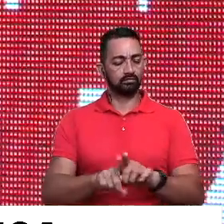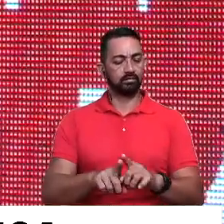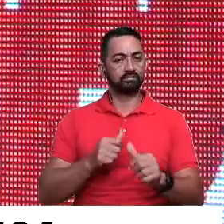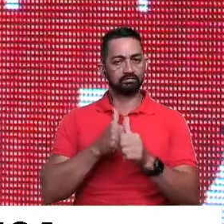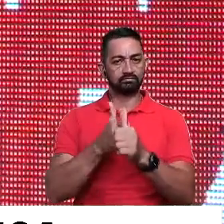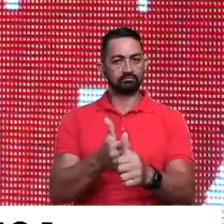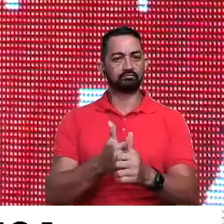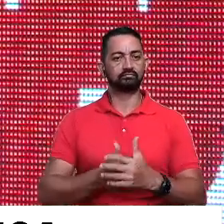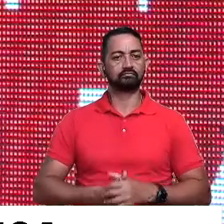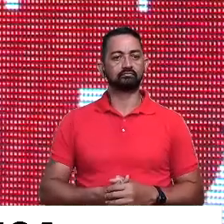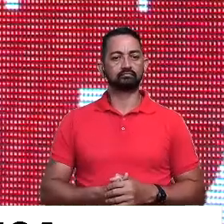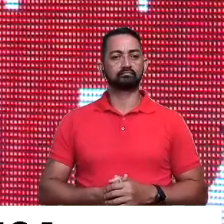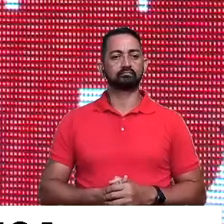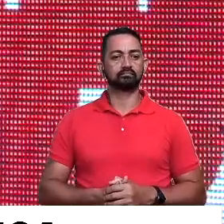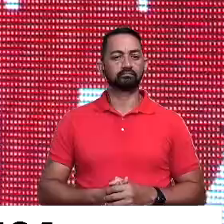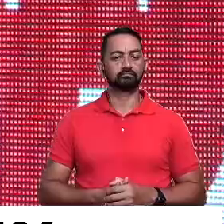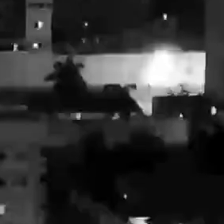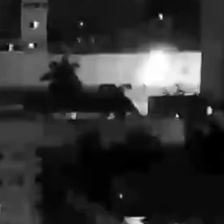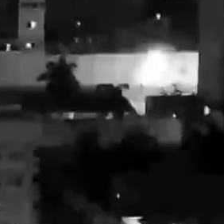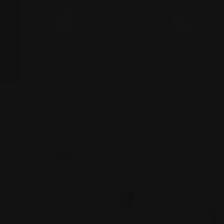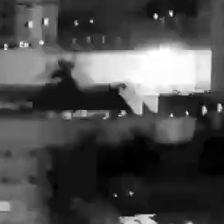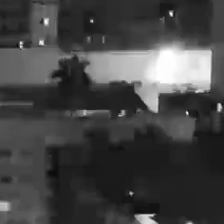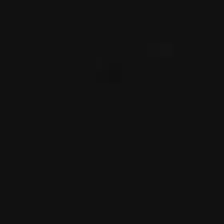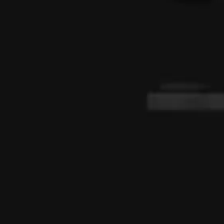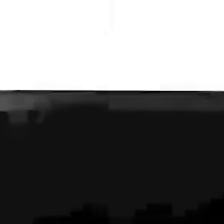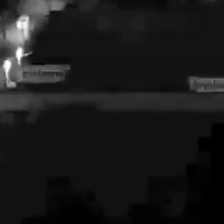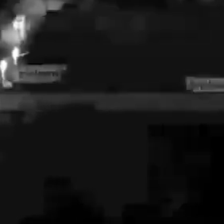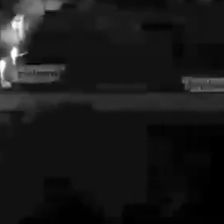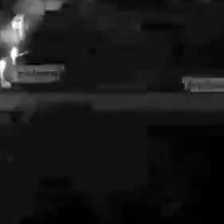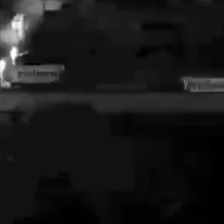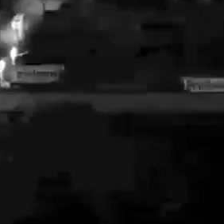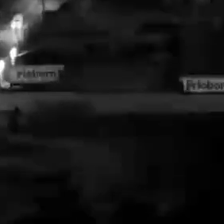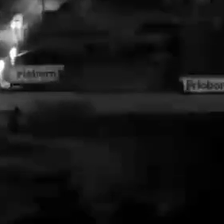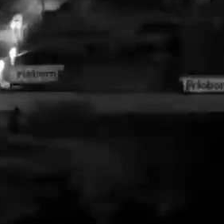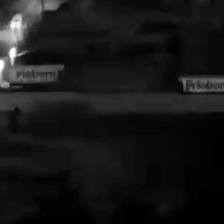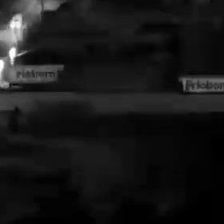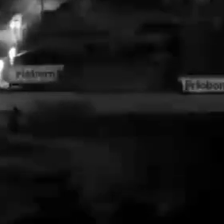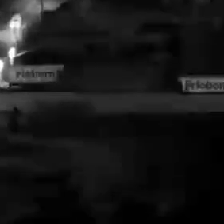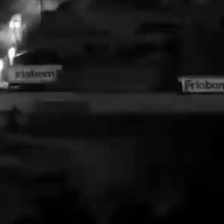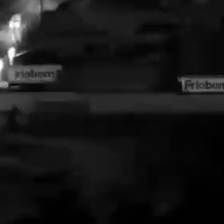também. A gente vai seguir acompanhando, inclusive. Imperatriz Online.